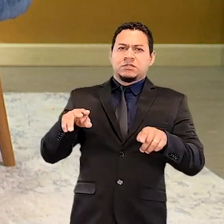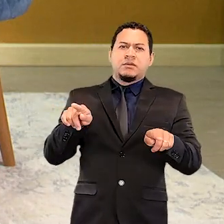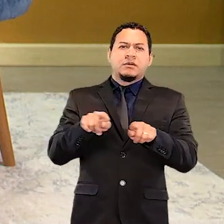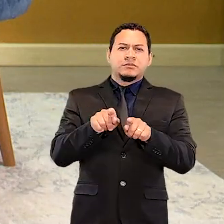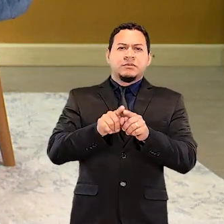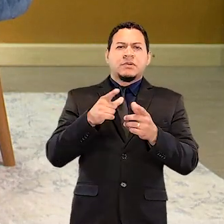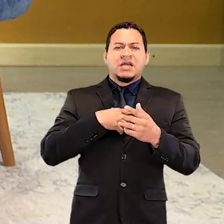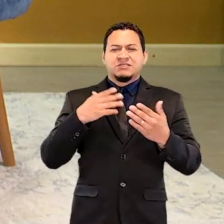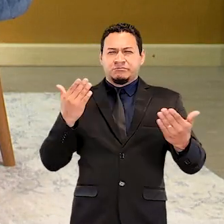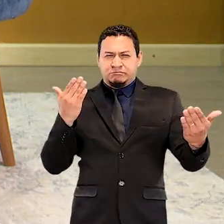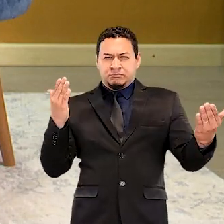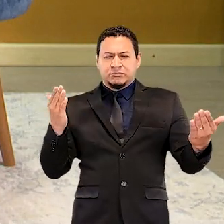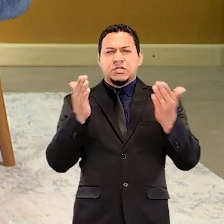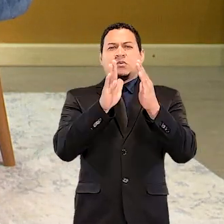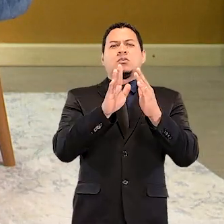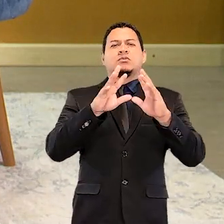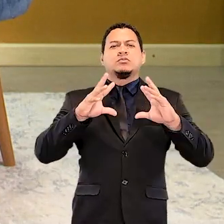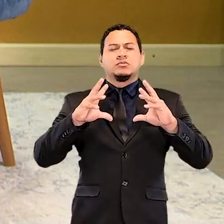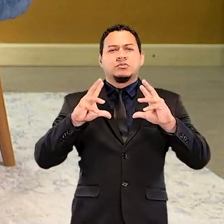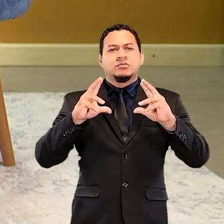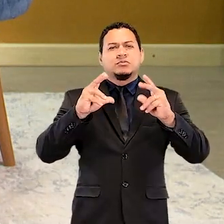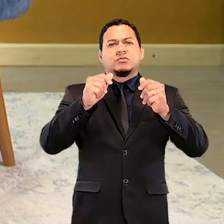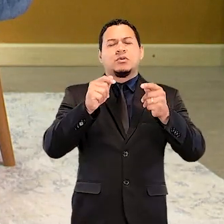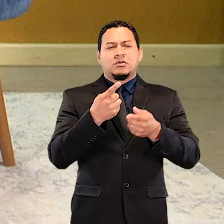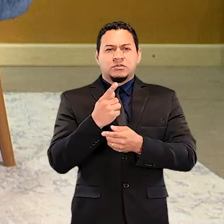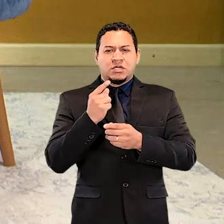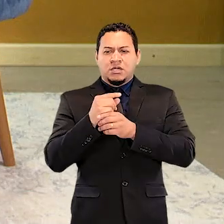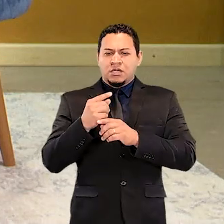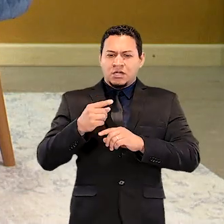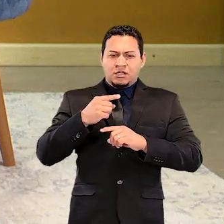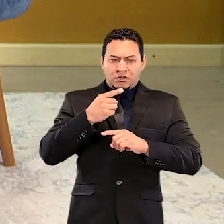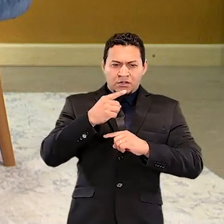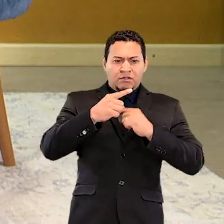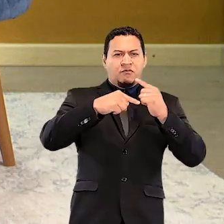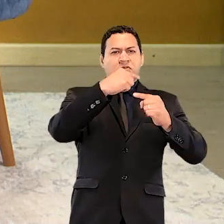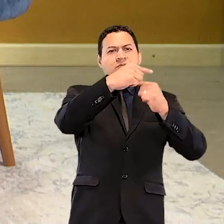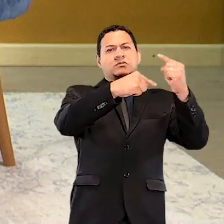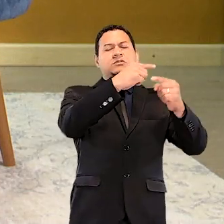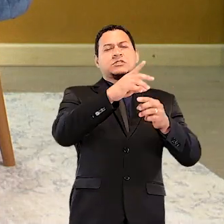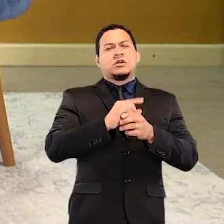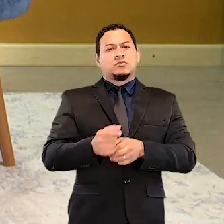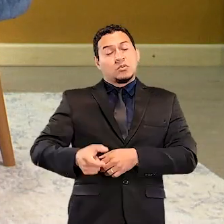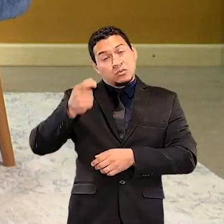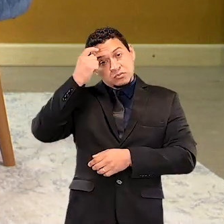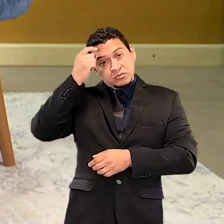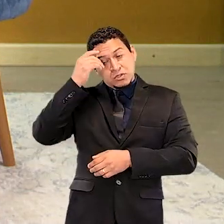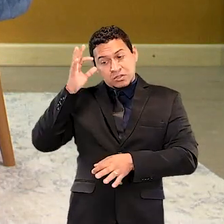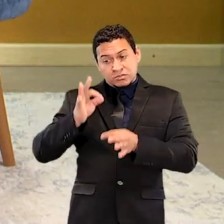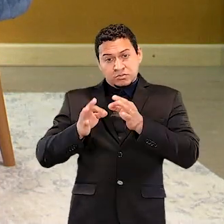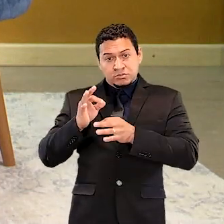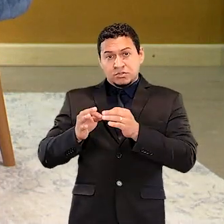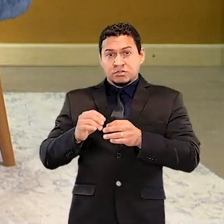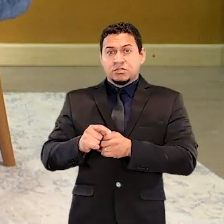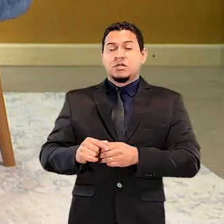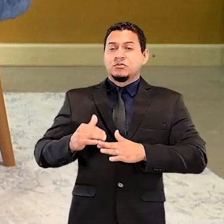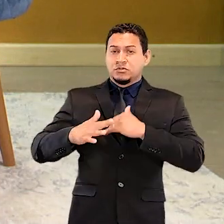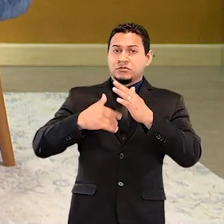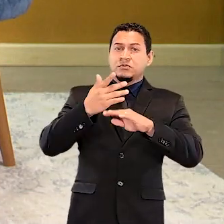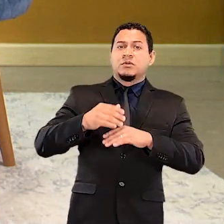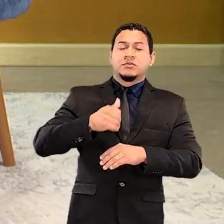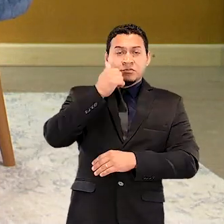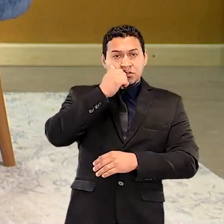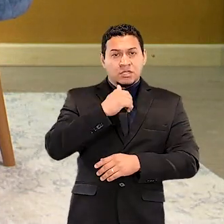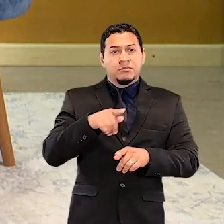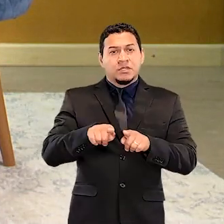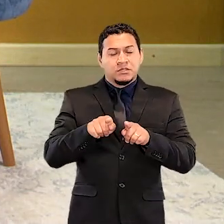para confrontar toda a evolução de uma consciência jurídica de desenvolvimento das mulheres. Ela sempre vem